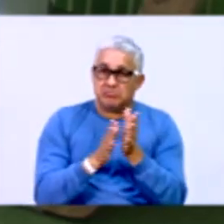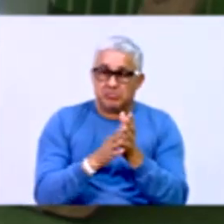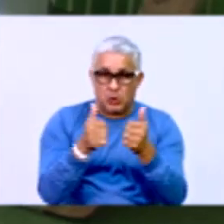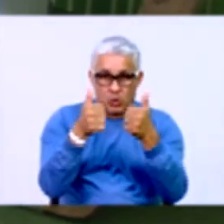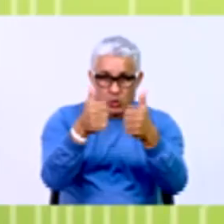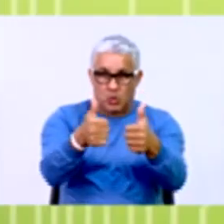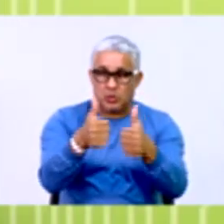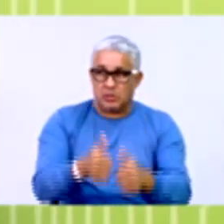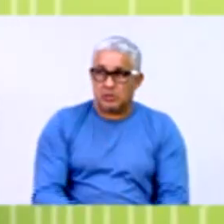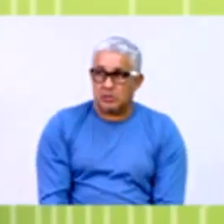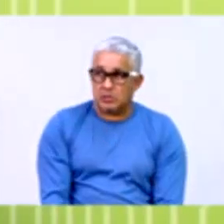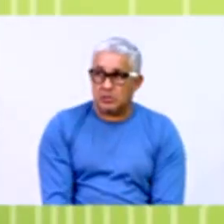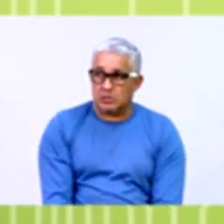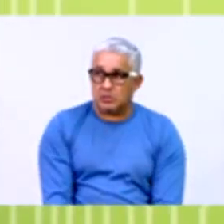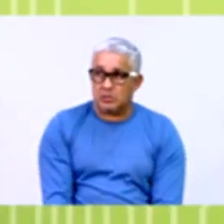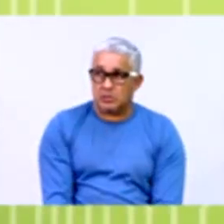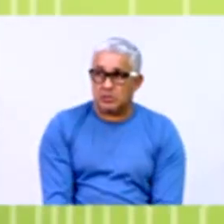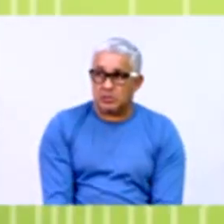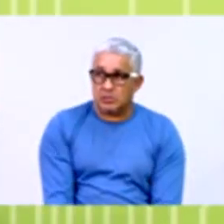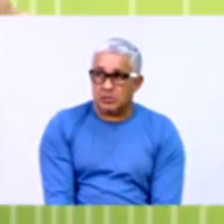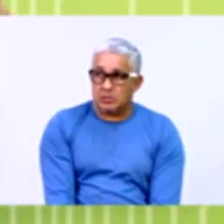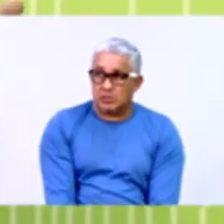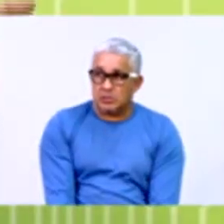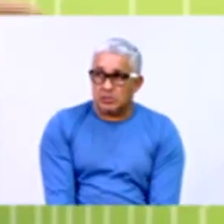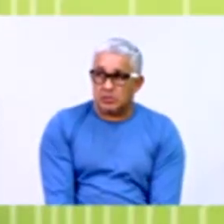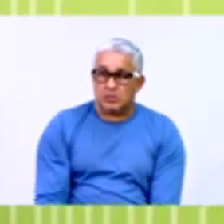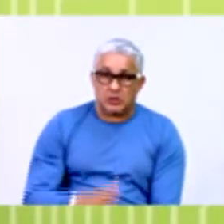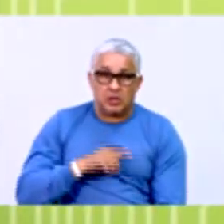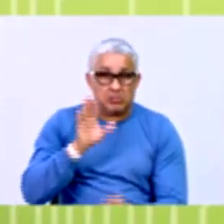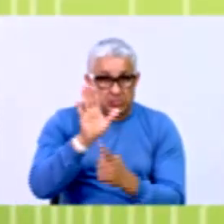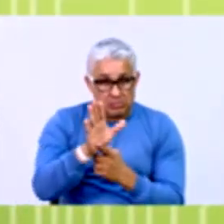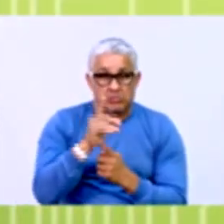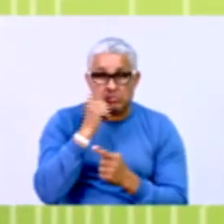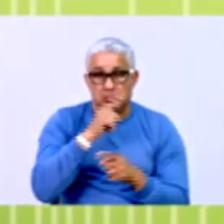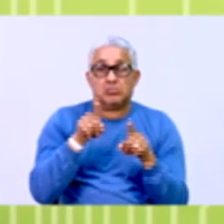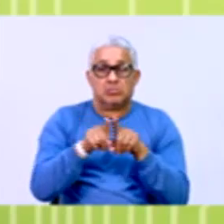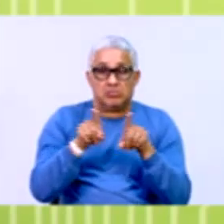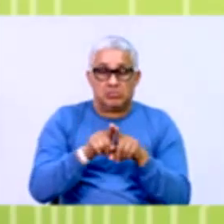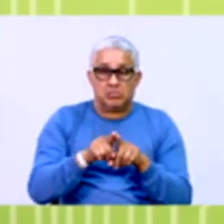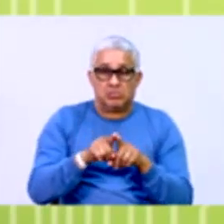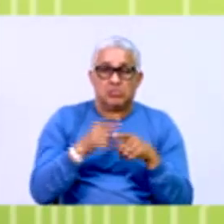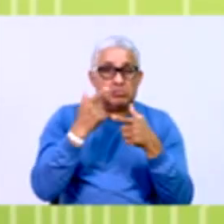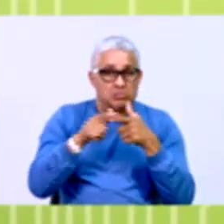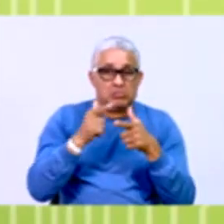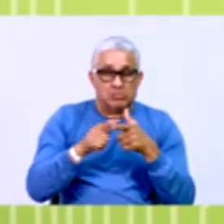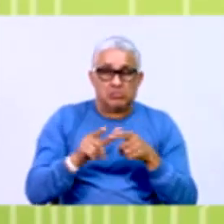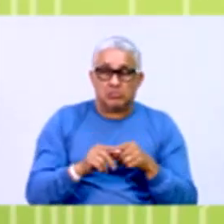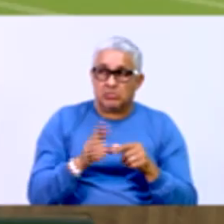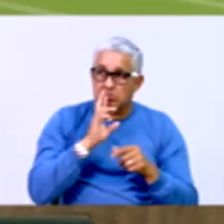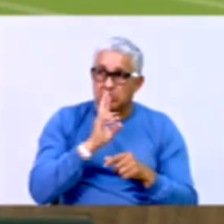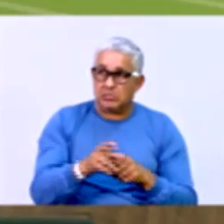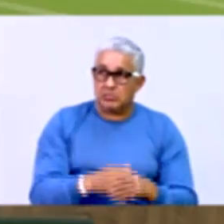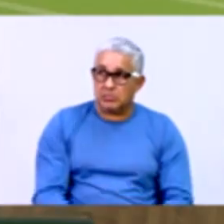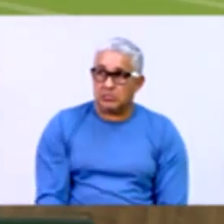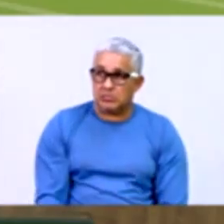Abordou as duas questões, tanto apontar os defeitos como também apontar soluções. Muito bem. Boa. Parabéns.